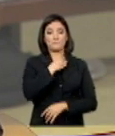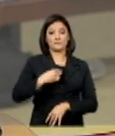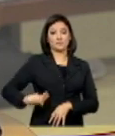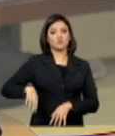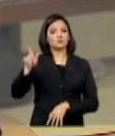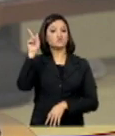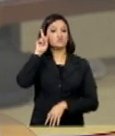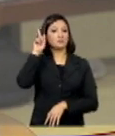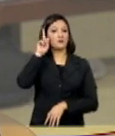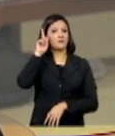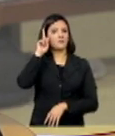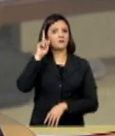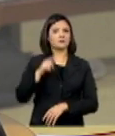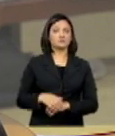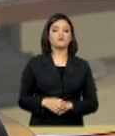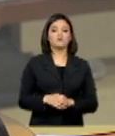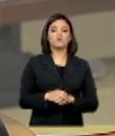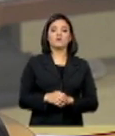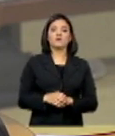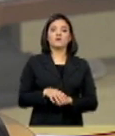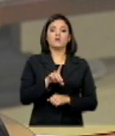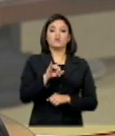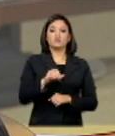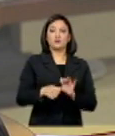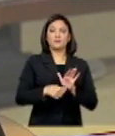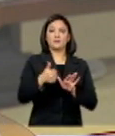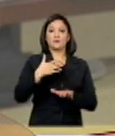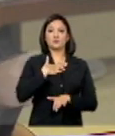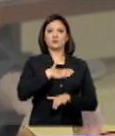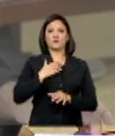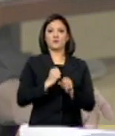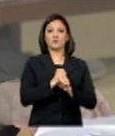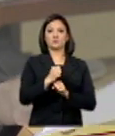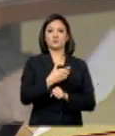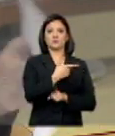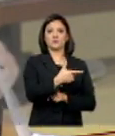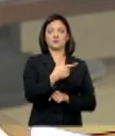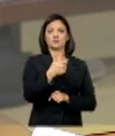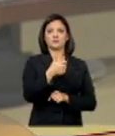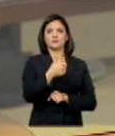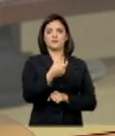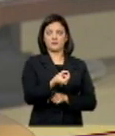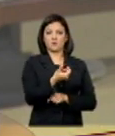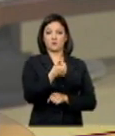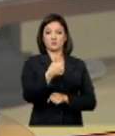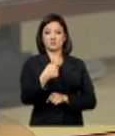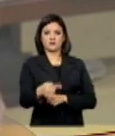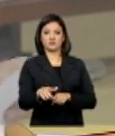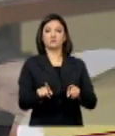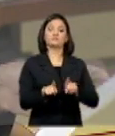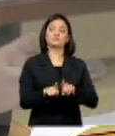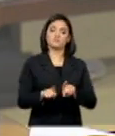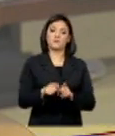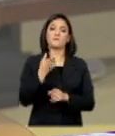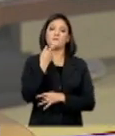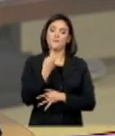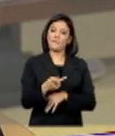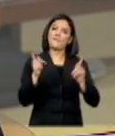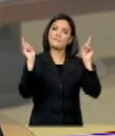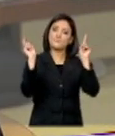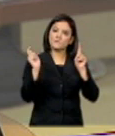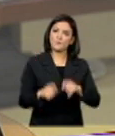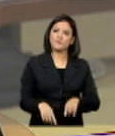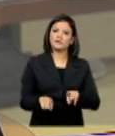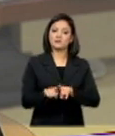será 1º de agosto de 2017 que também versa sobre a competência da